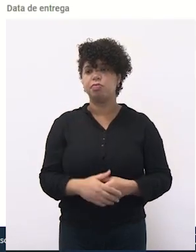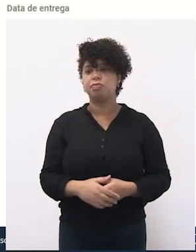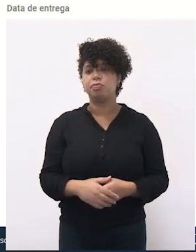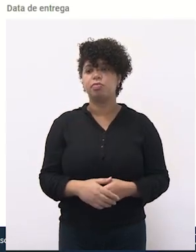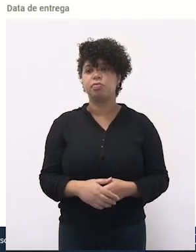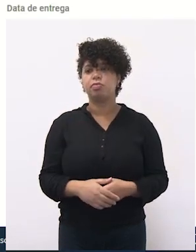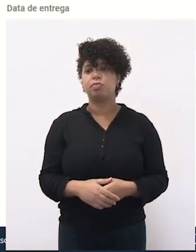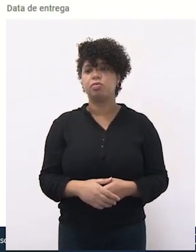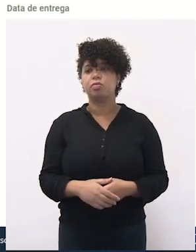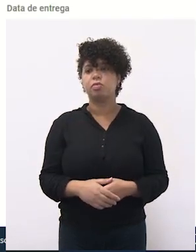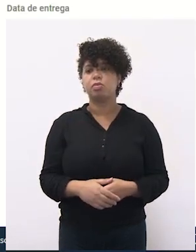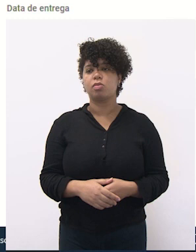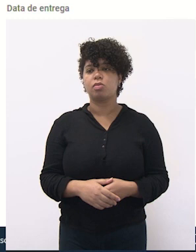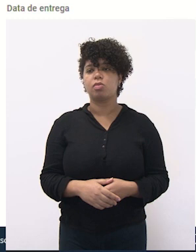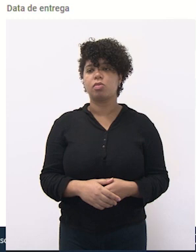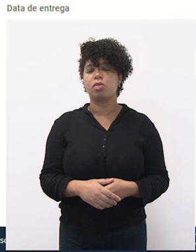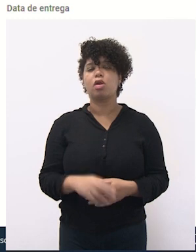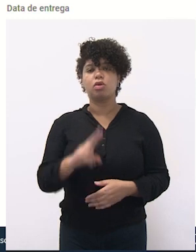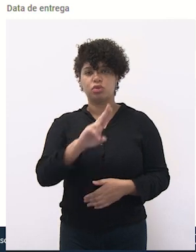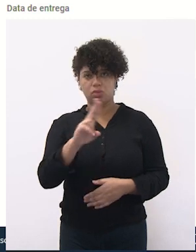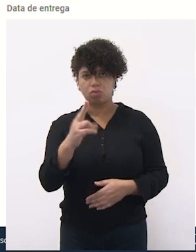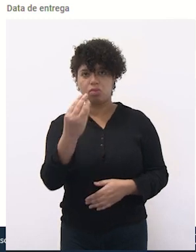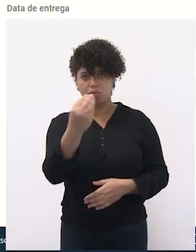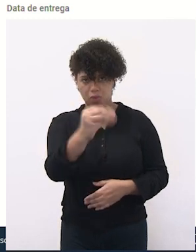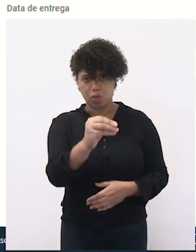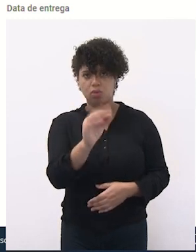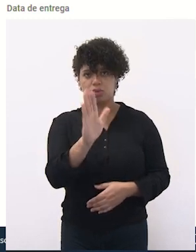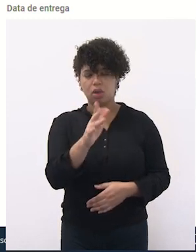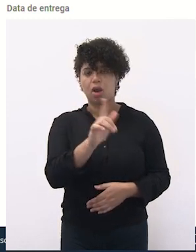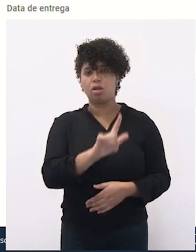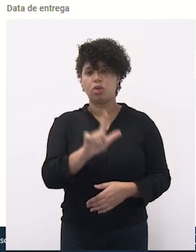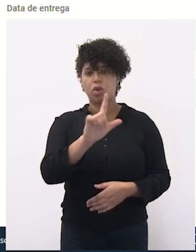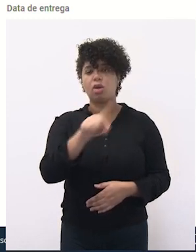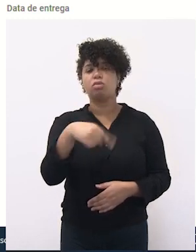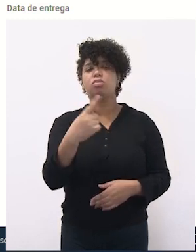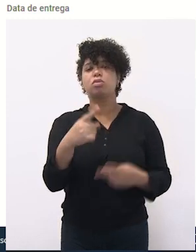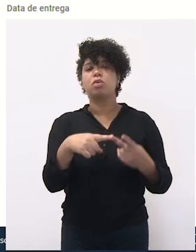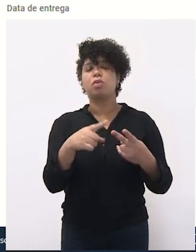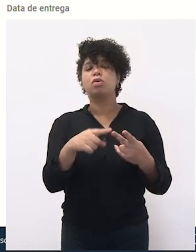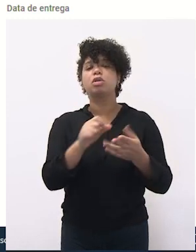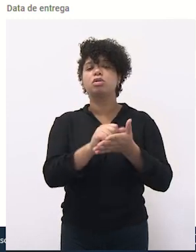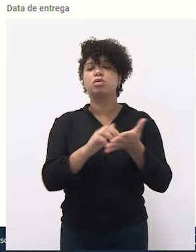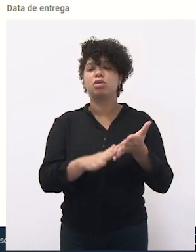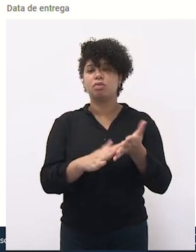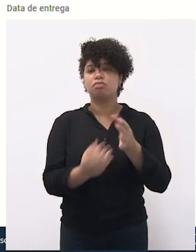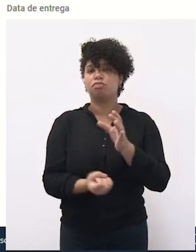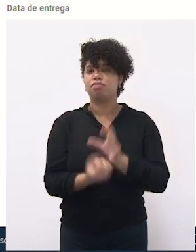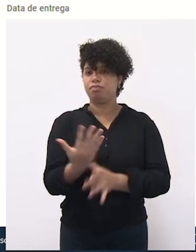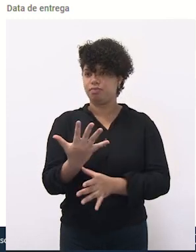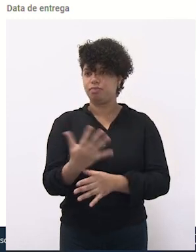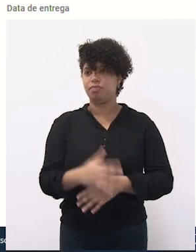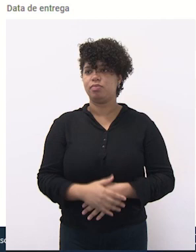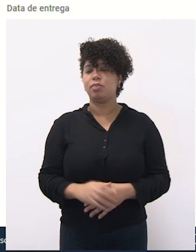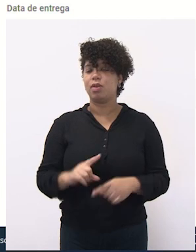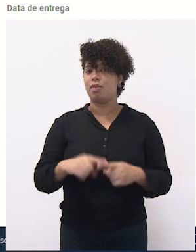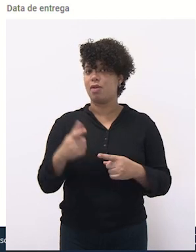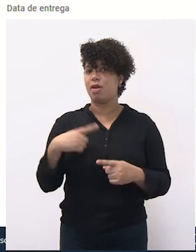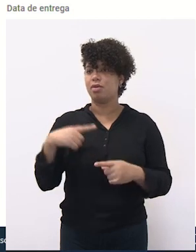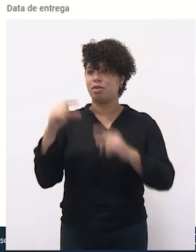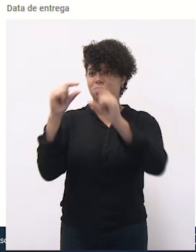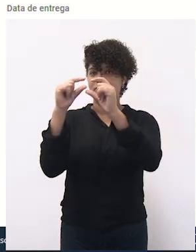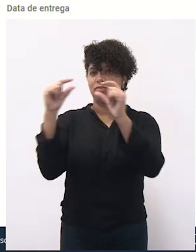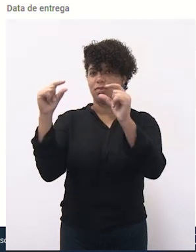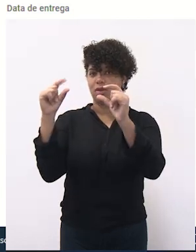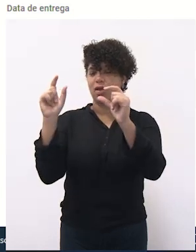certo? E depois é só a gente criar a nossa atividade, né? Mas ainda tem um botão aqui que a gente